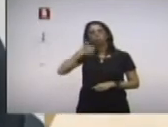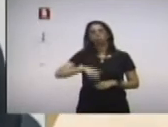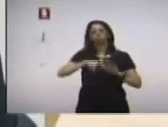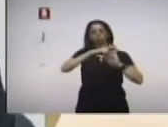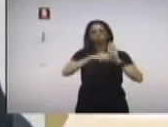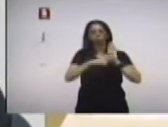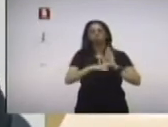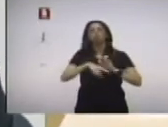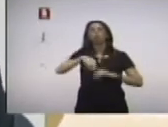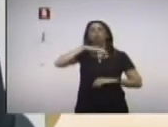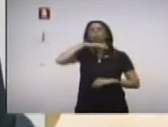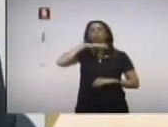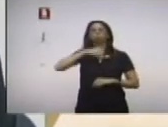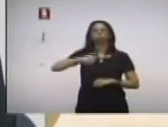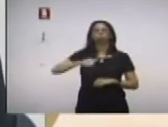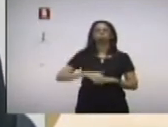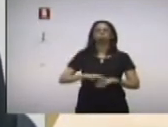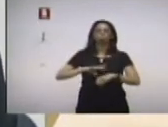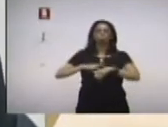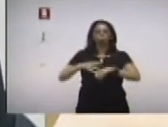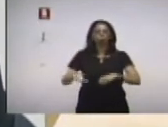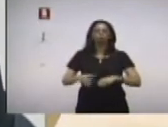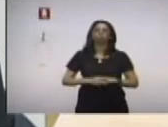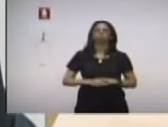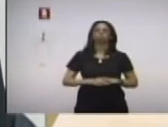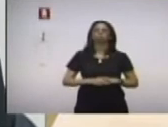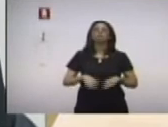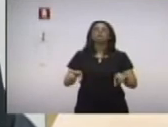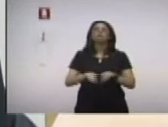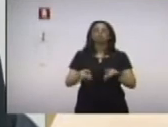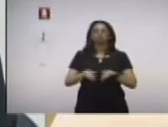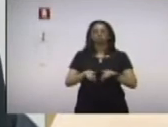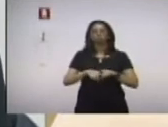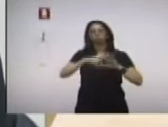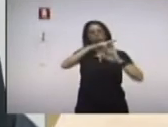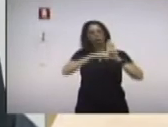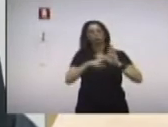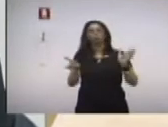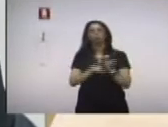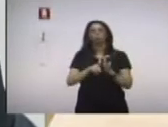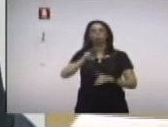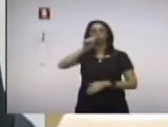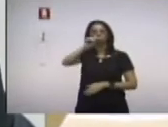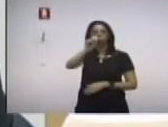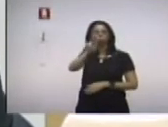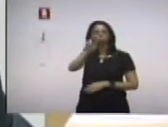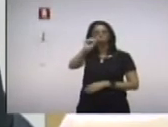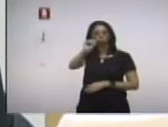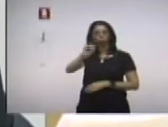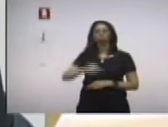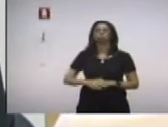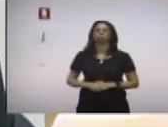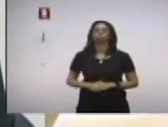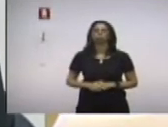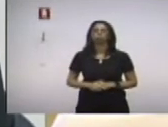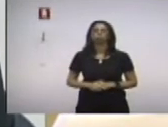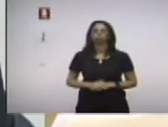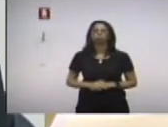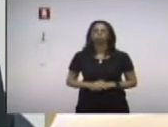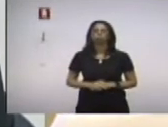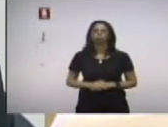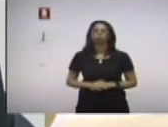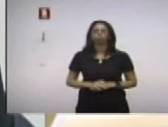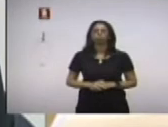Centro De Controle De Zoonoses em consonância com os mais recentes adotados pelo sistema único de saúde número